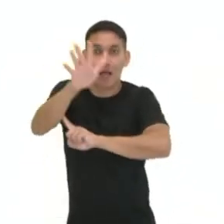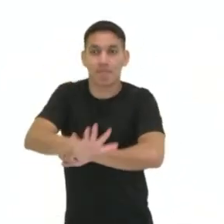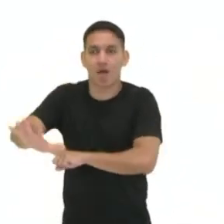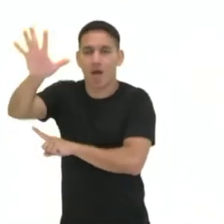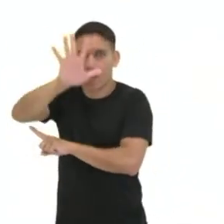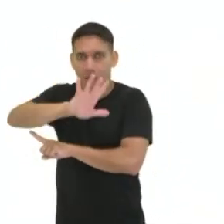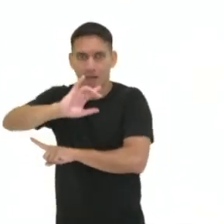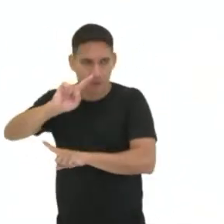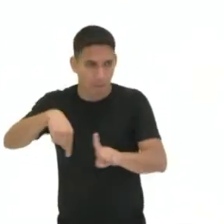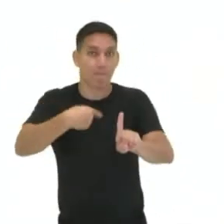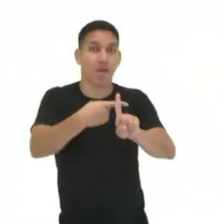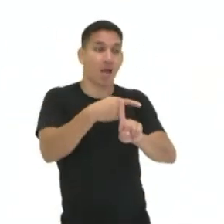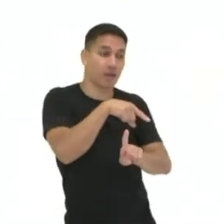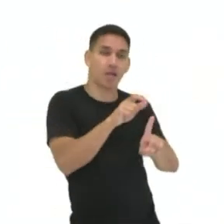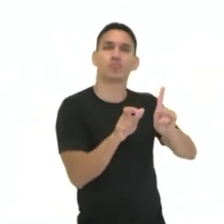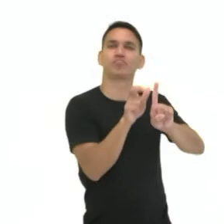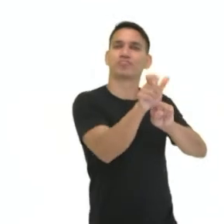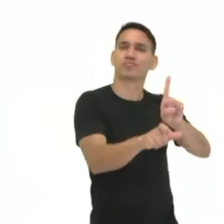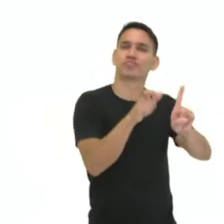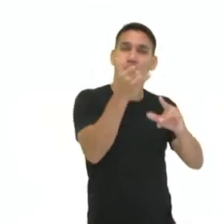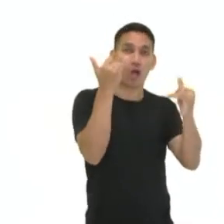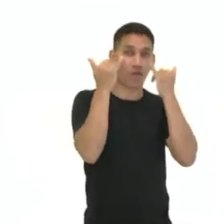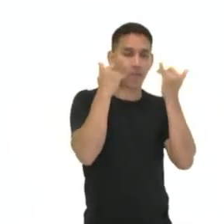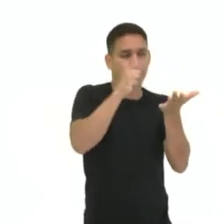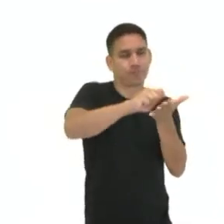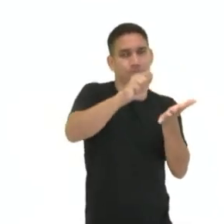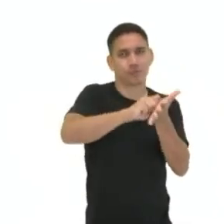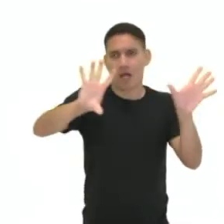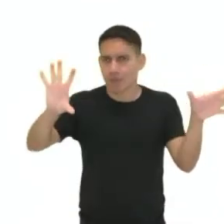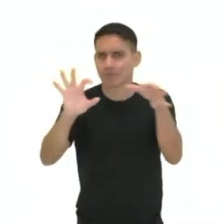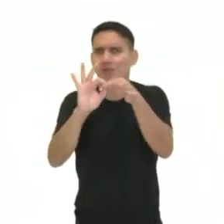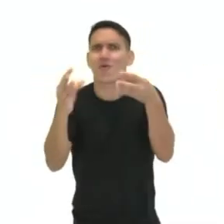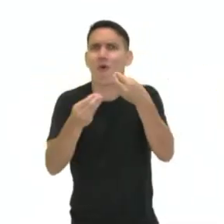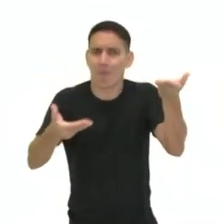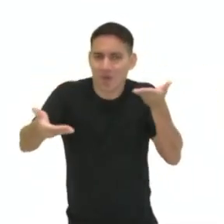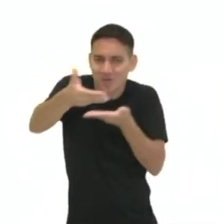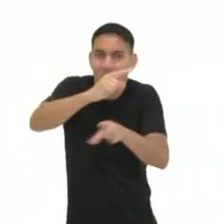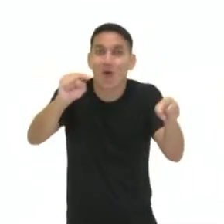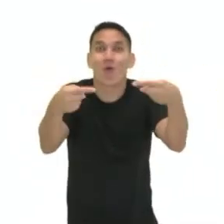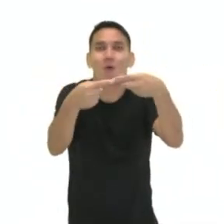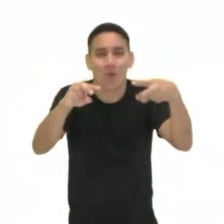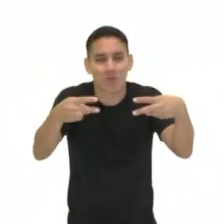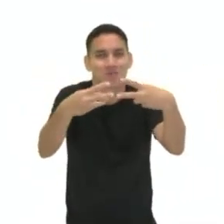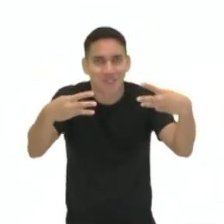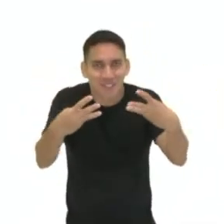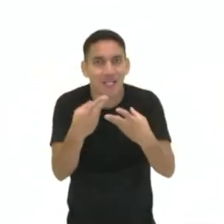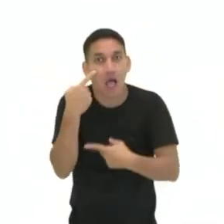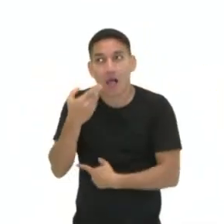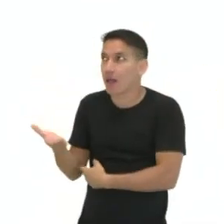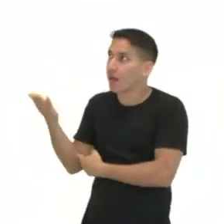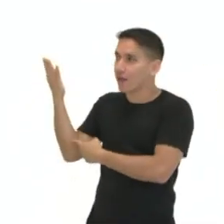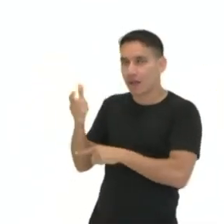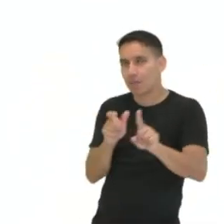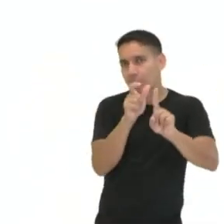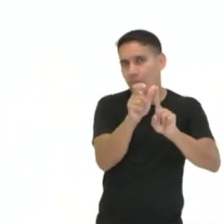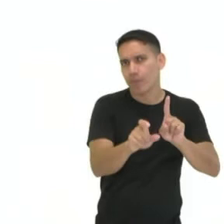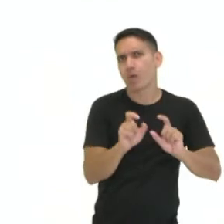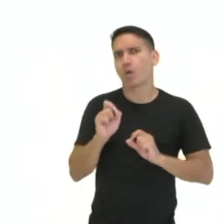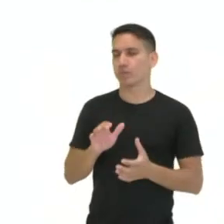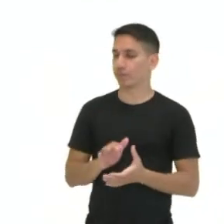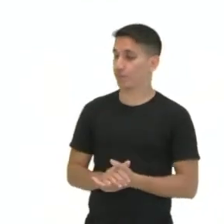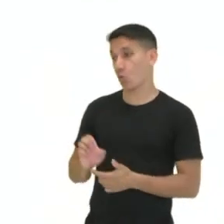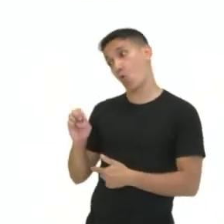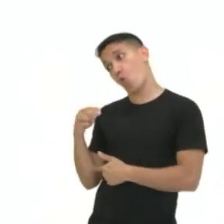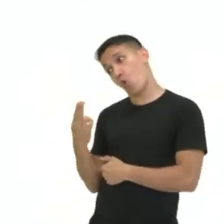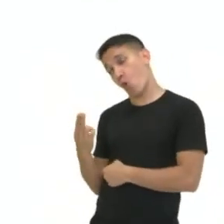e a linguagem verbal, as informações escritas, né? Então vejam aqui, na linguagem verbal nós temos ali ou o novo sorvete